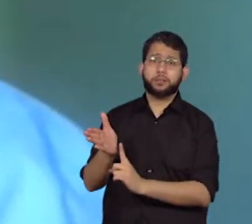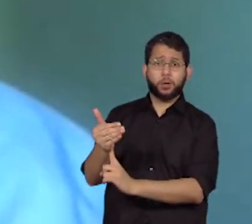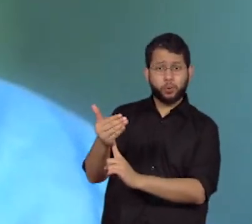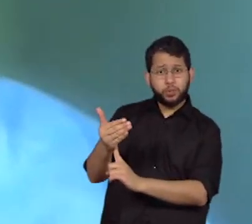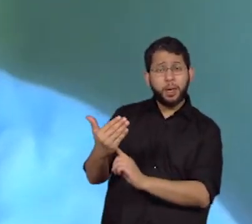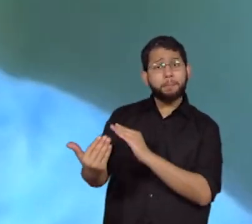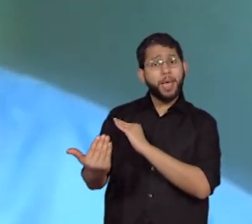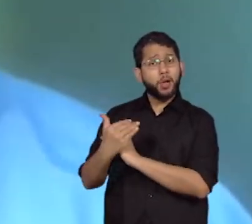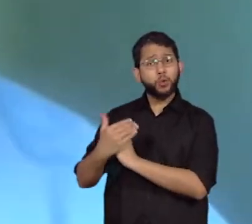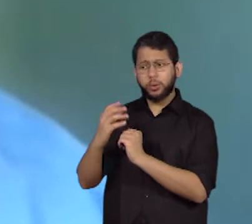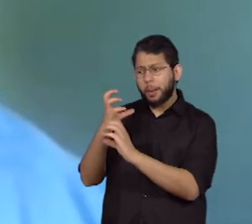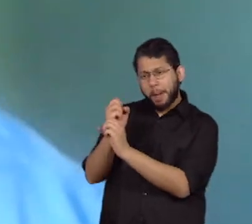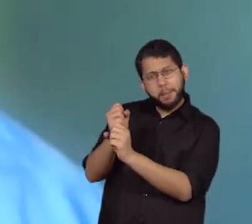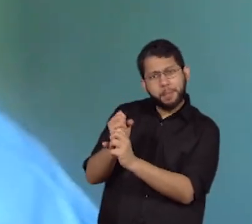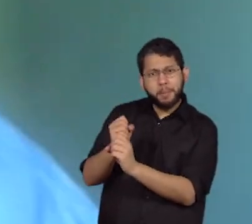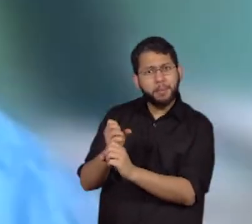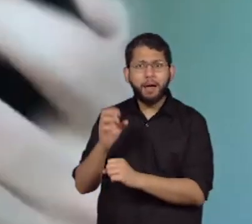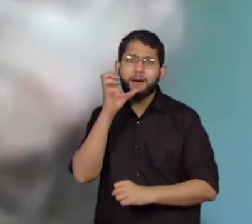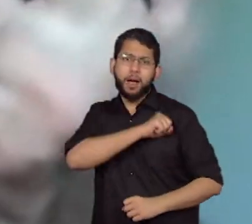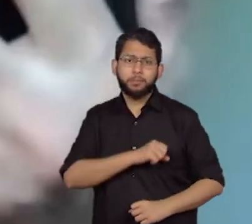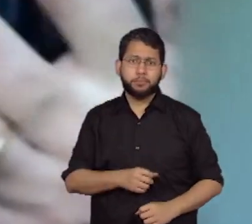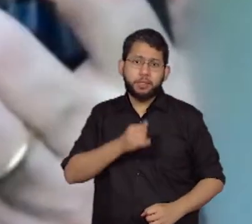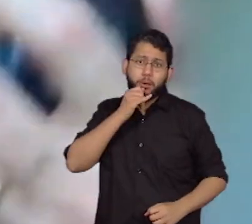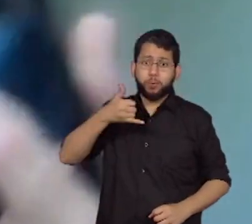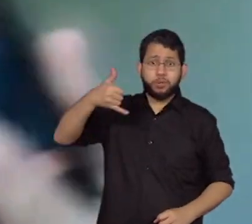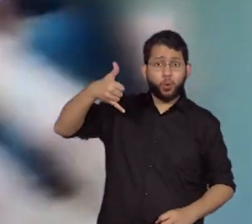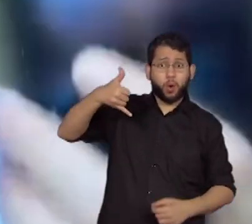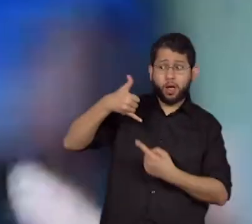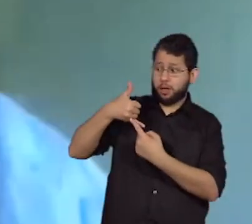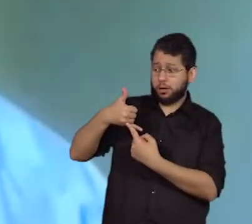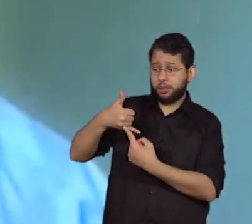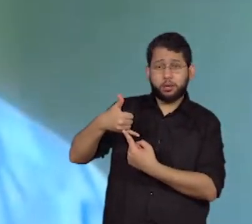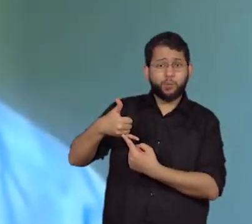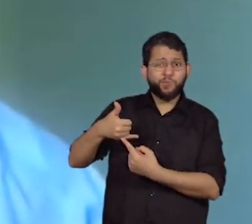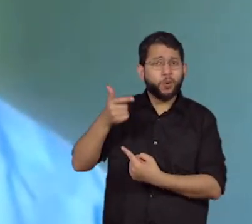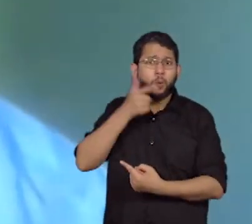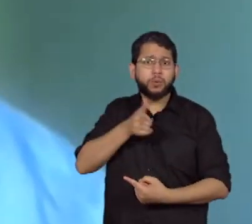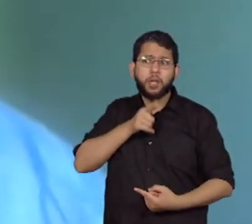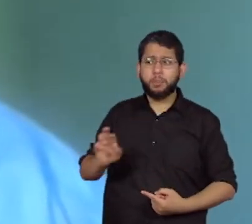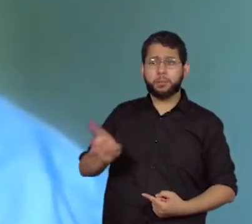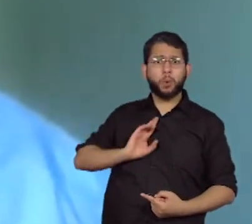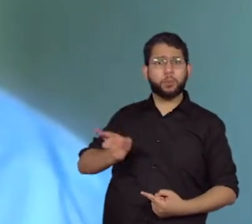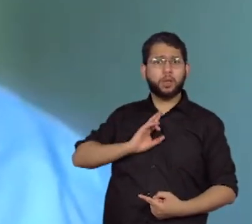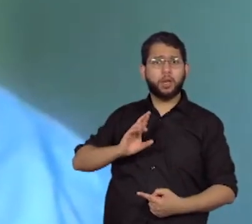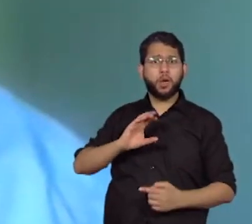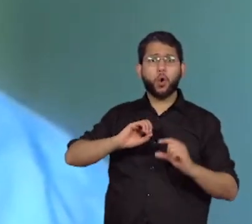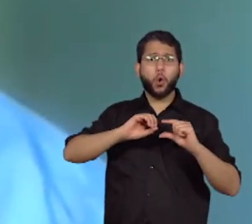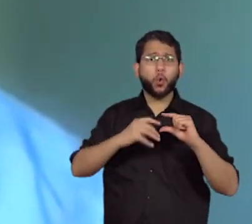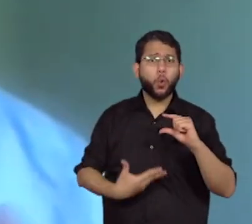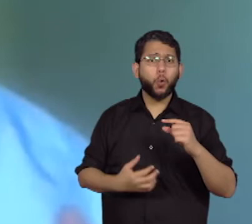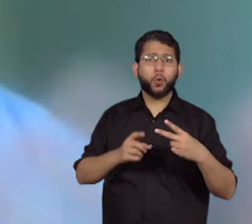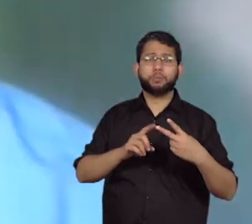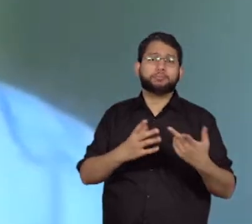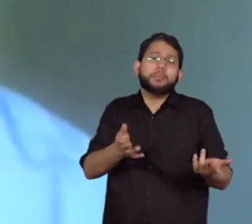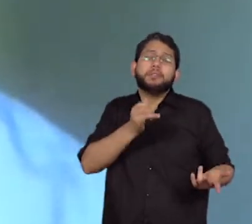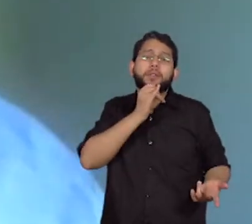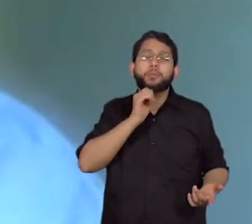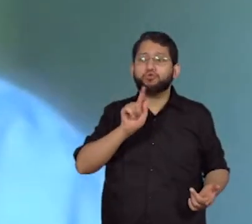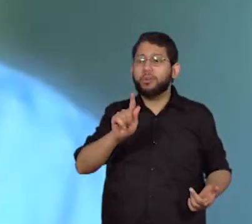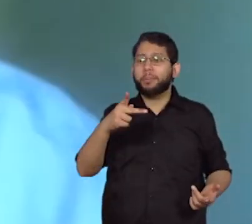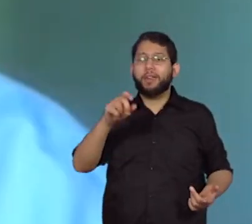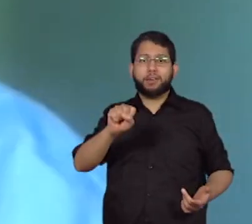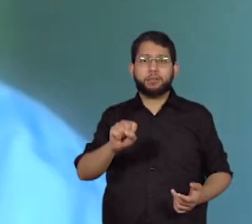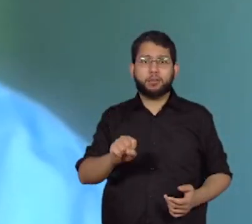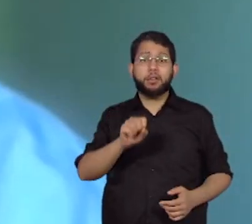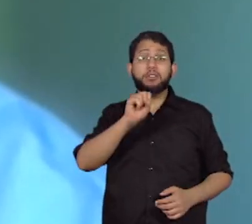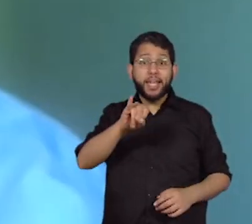rápida. Você pega o que o celular te entrega de resposta via Google, GPS. Gente, você sabe onde você está